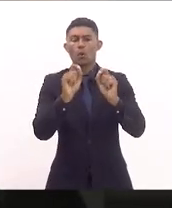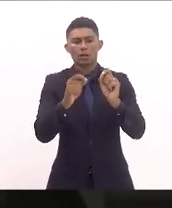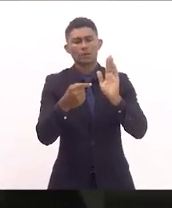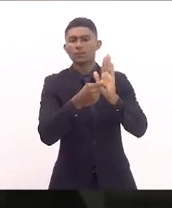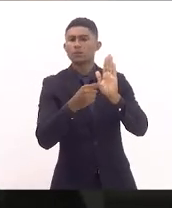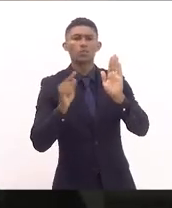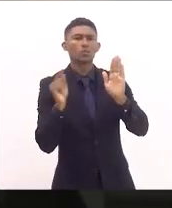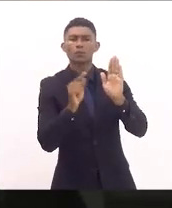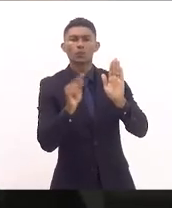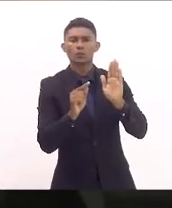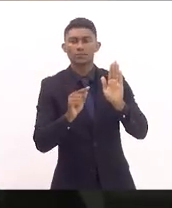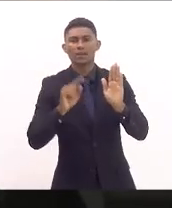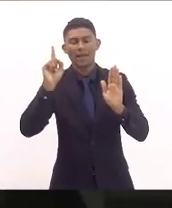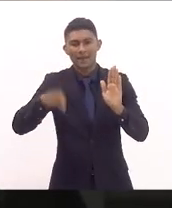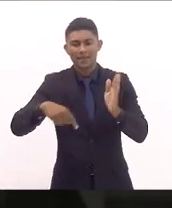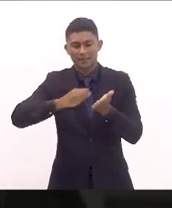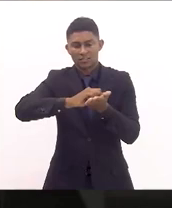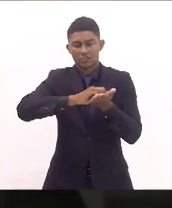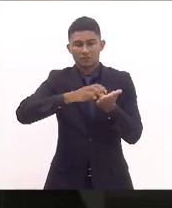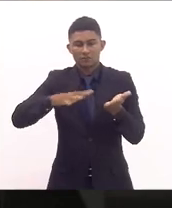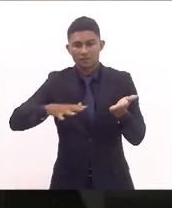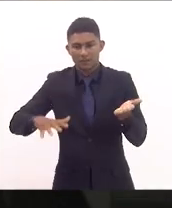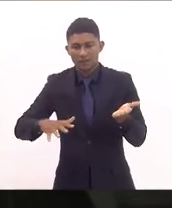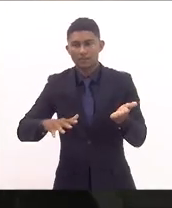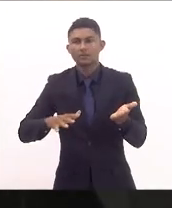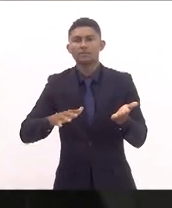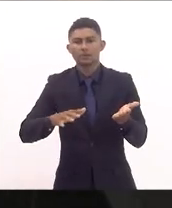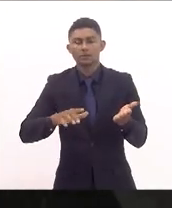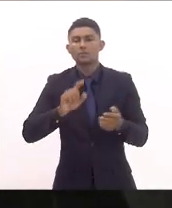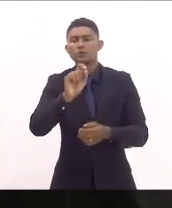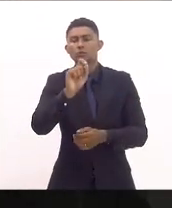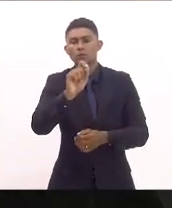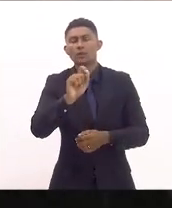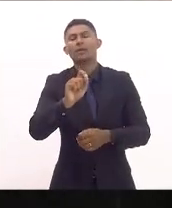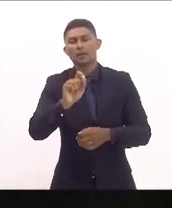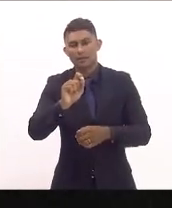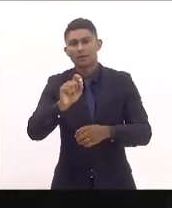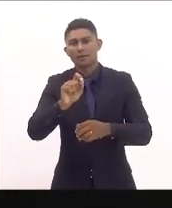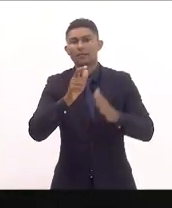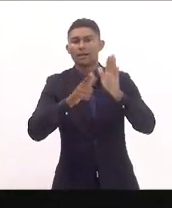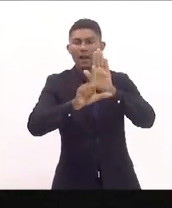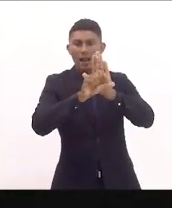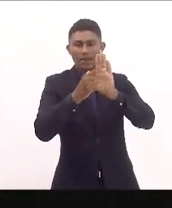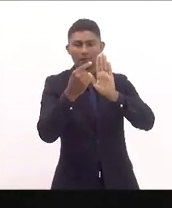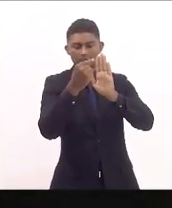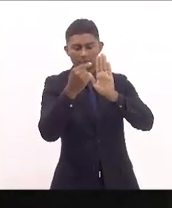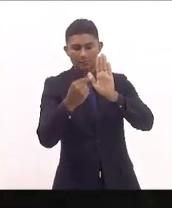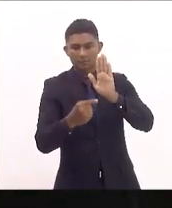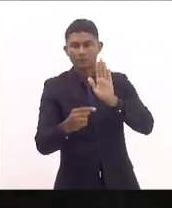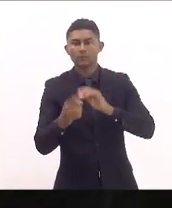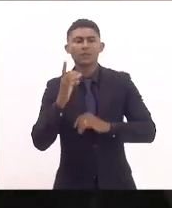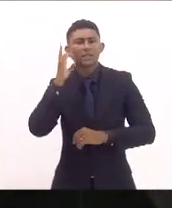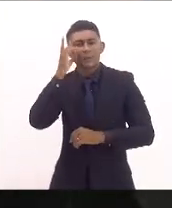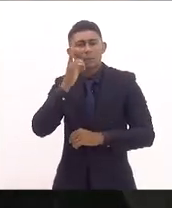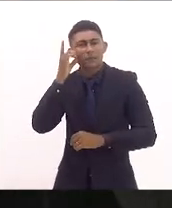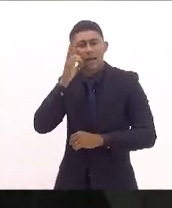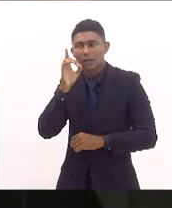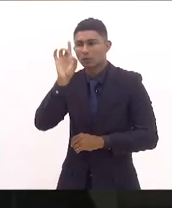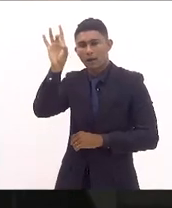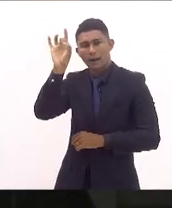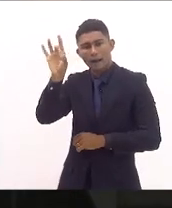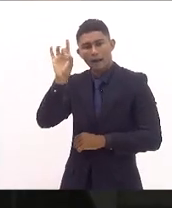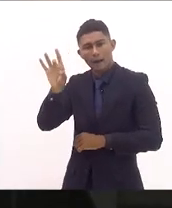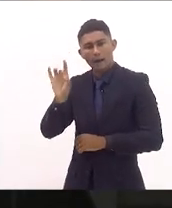da atividade Legislativa Deputado por Deputado referente